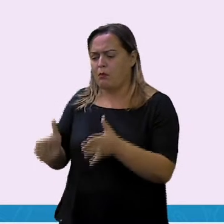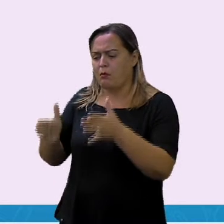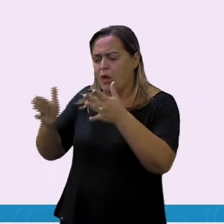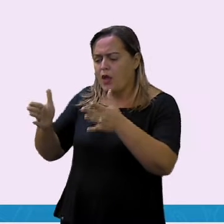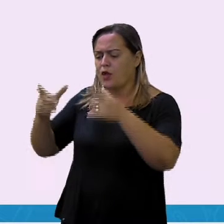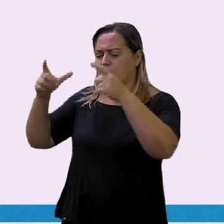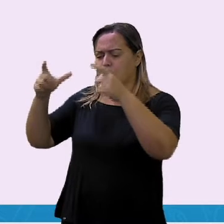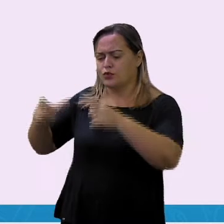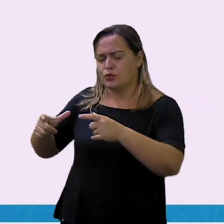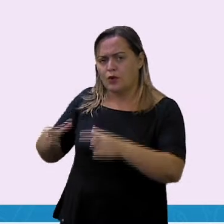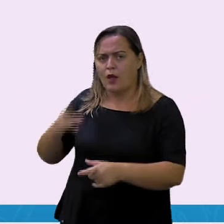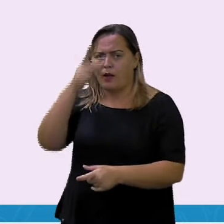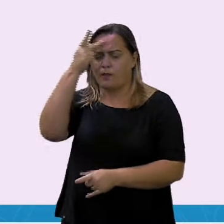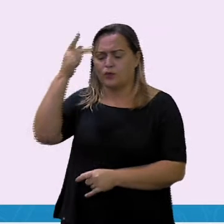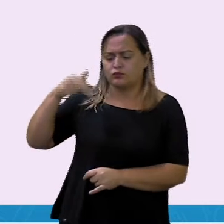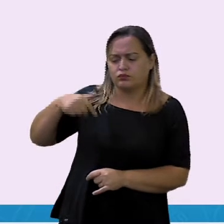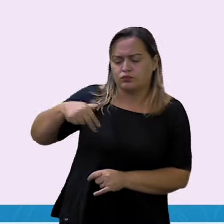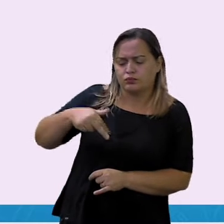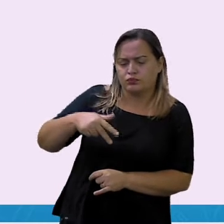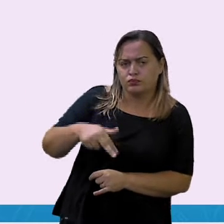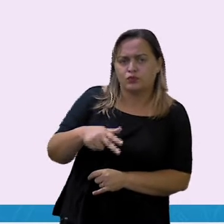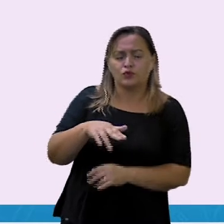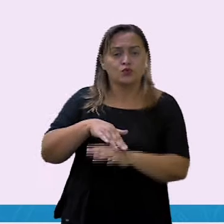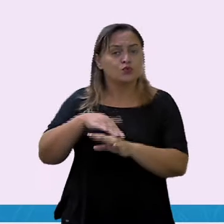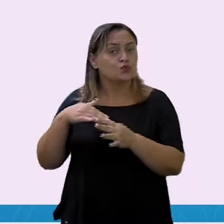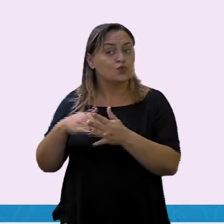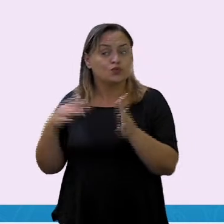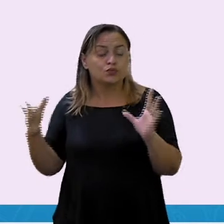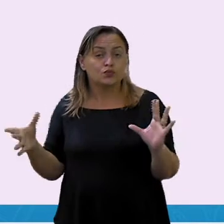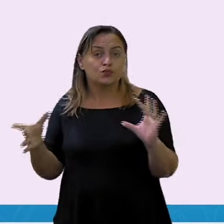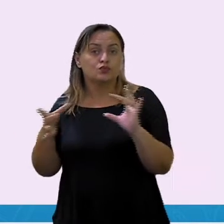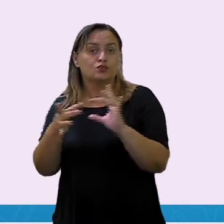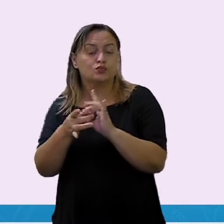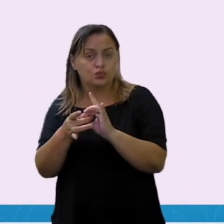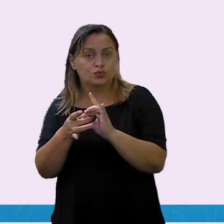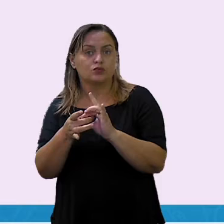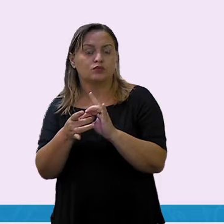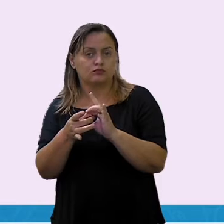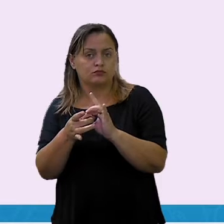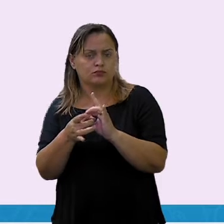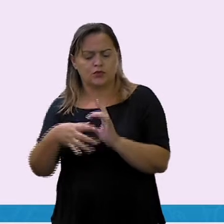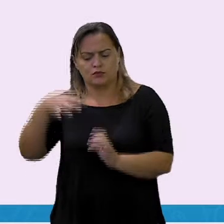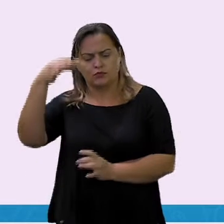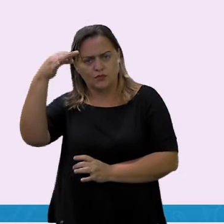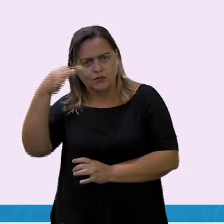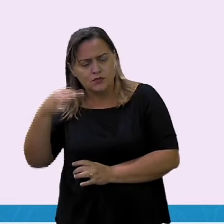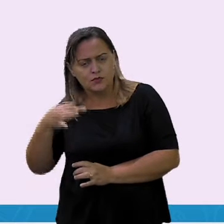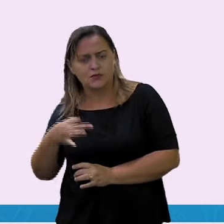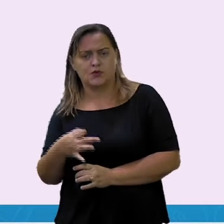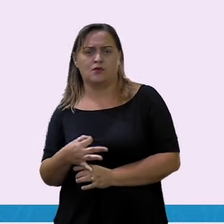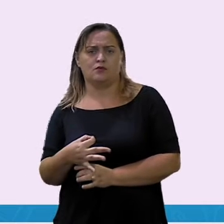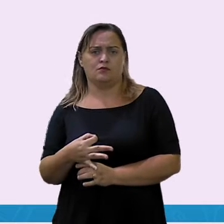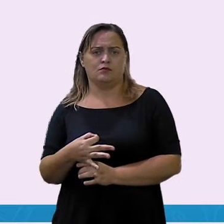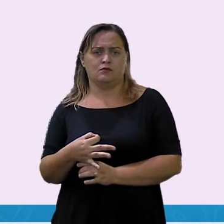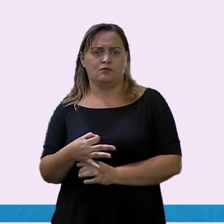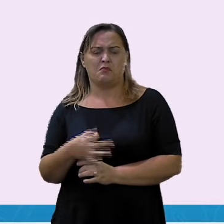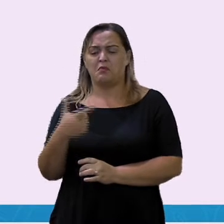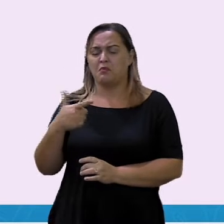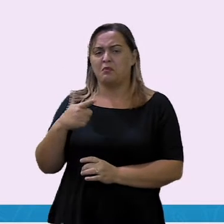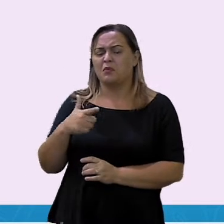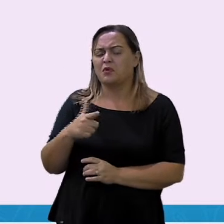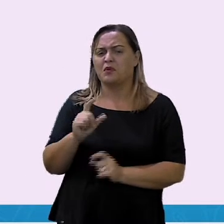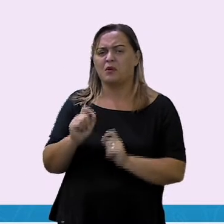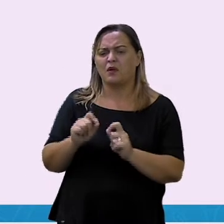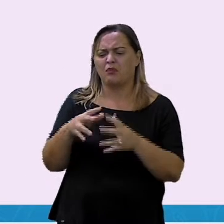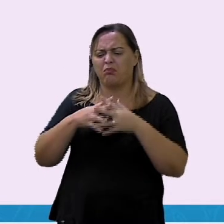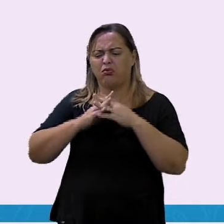de quem passa do outro lado e de quem está dentro da residência. Ou seja, que não haja conflitos entre